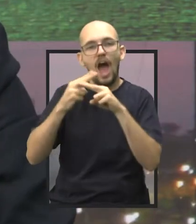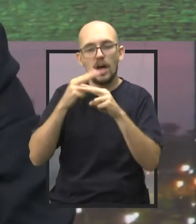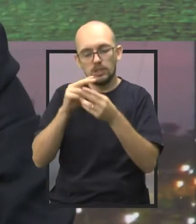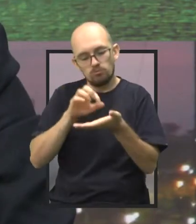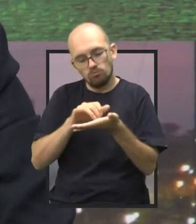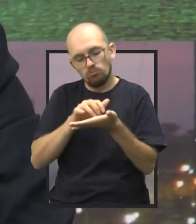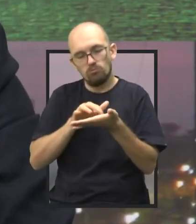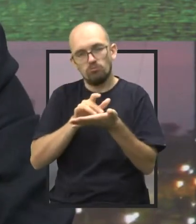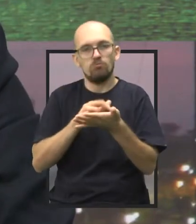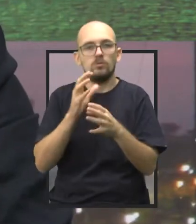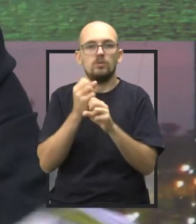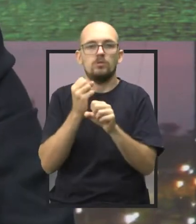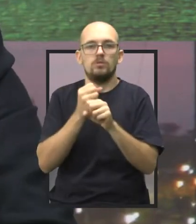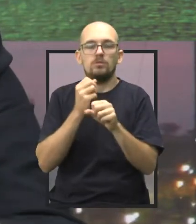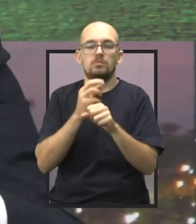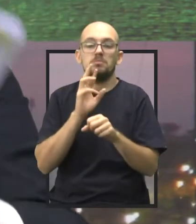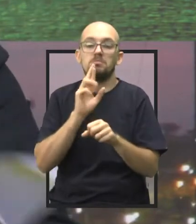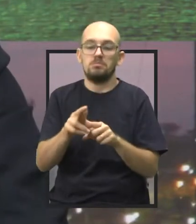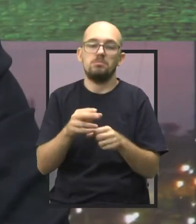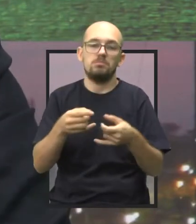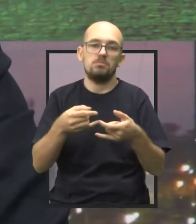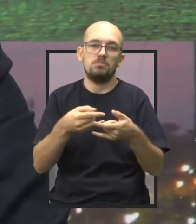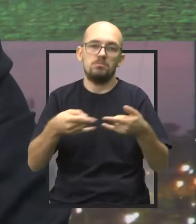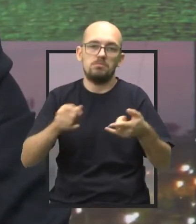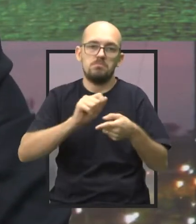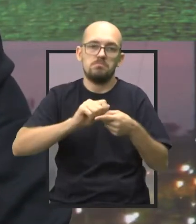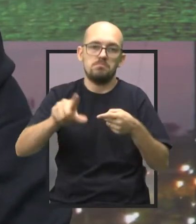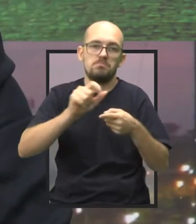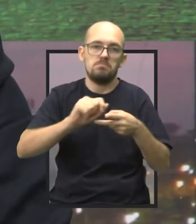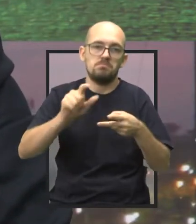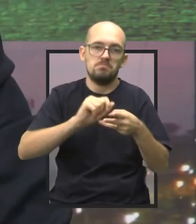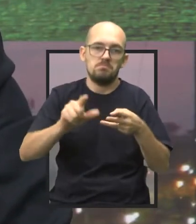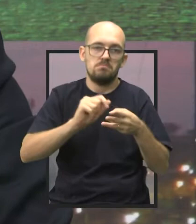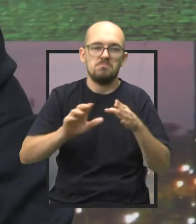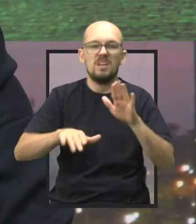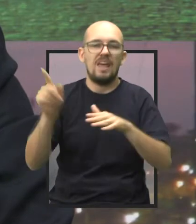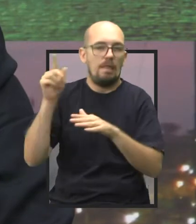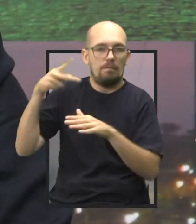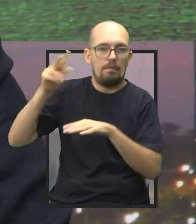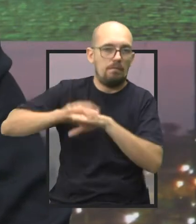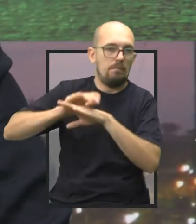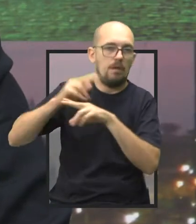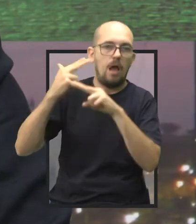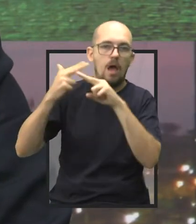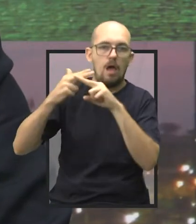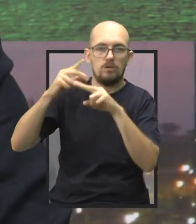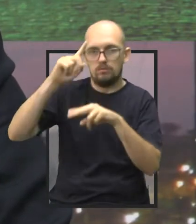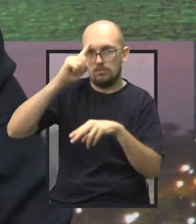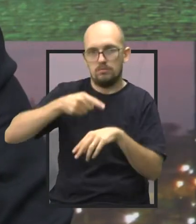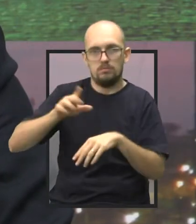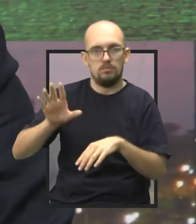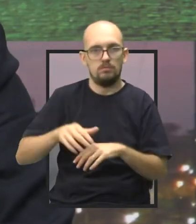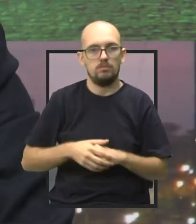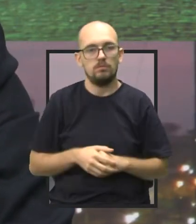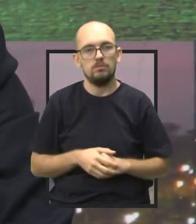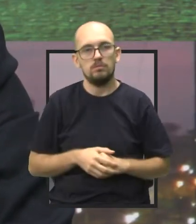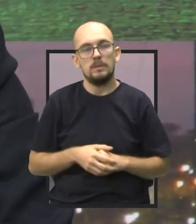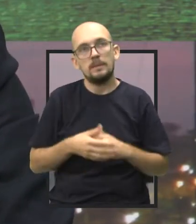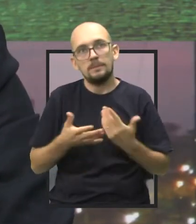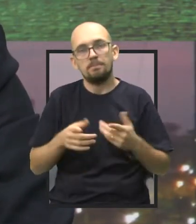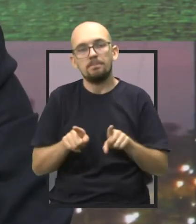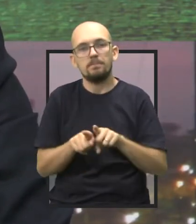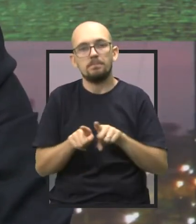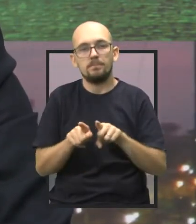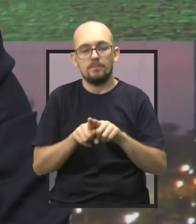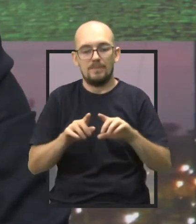a probabilidade de R$ 70 a R$ 260. Isso tem todo um estudo dentro da instituição financeira.